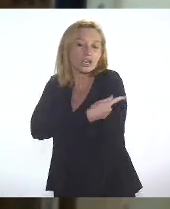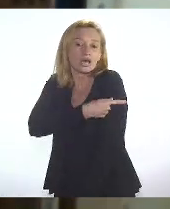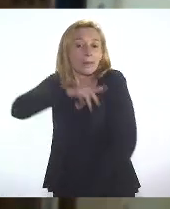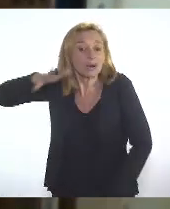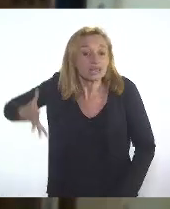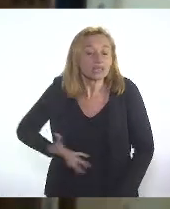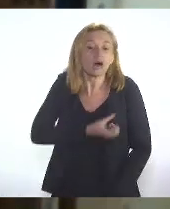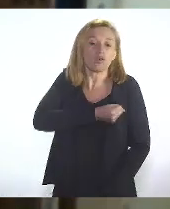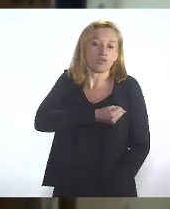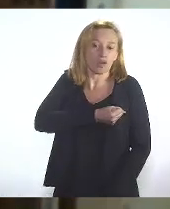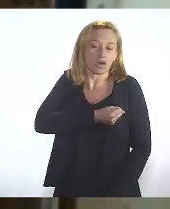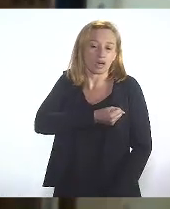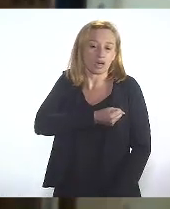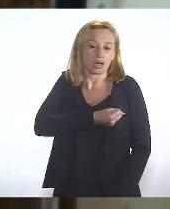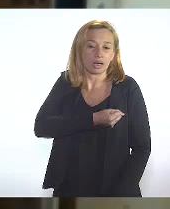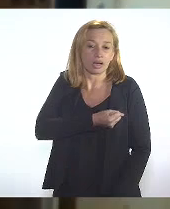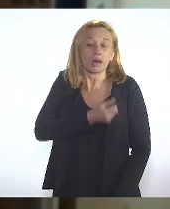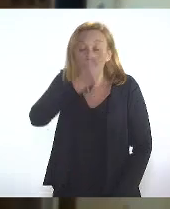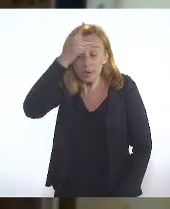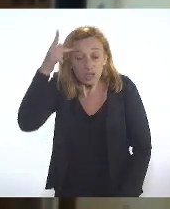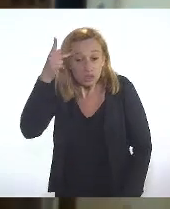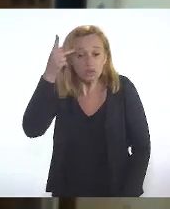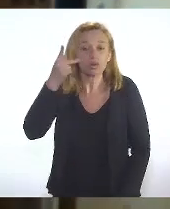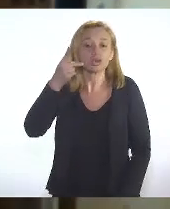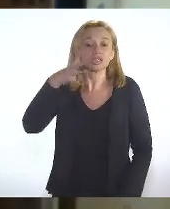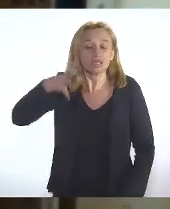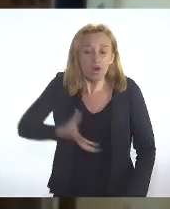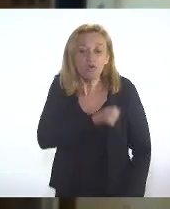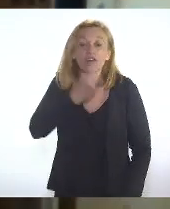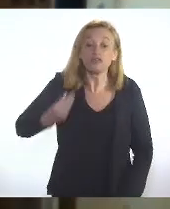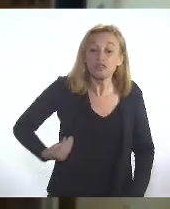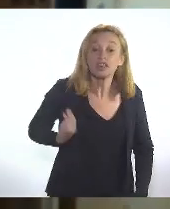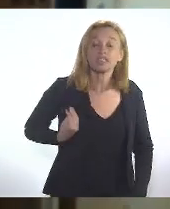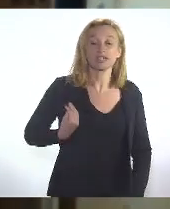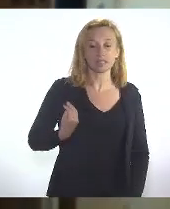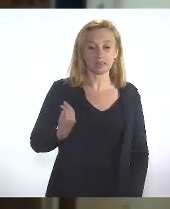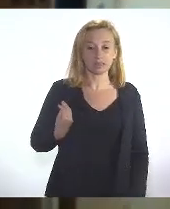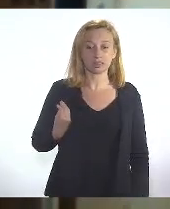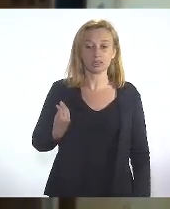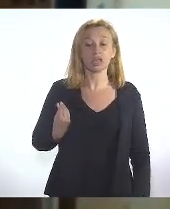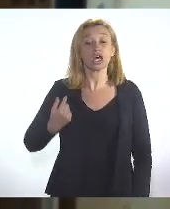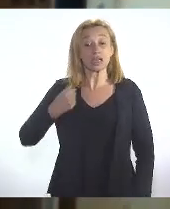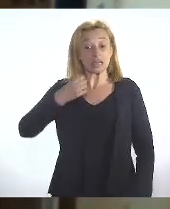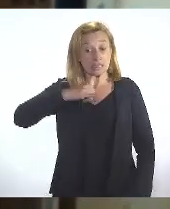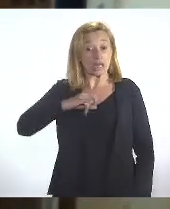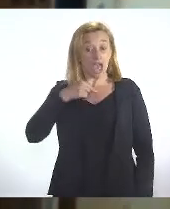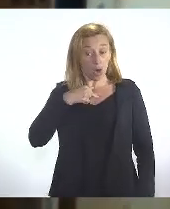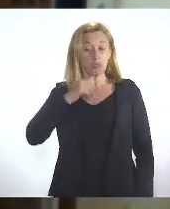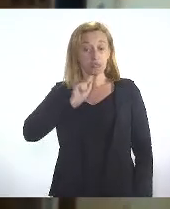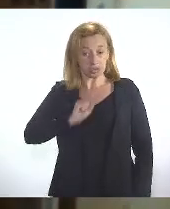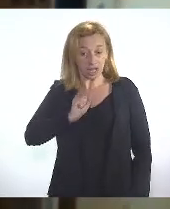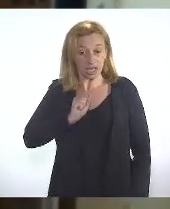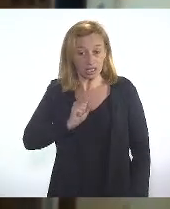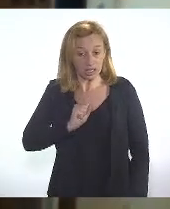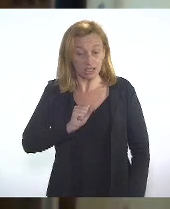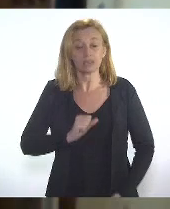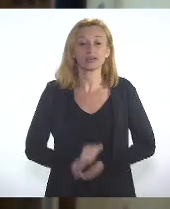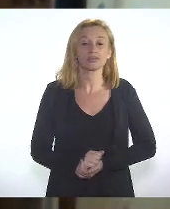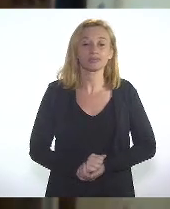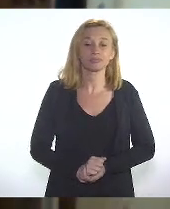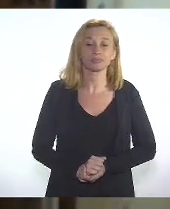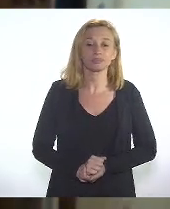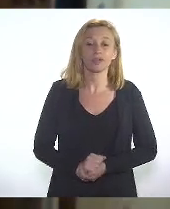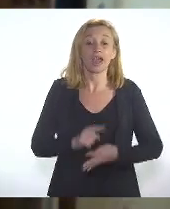salvar gente, salvar vidas humanas. Eu, se pudesse, eu tomava